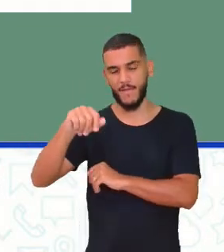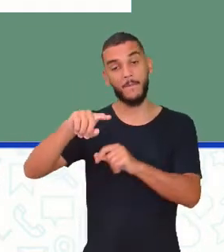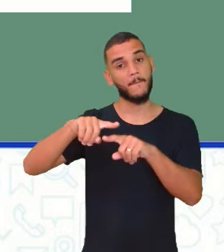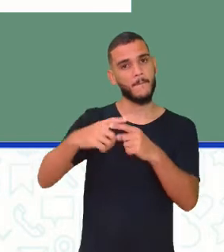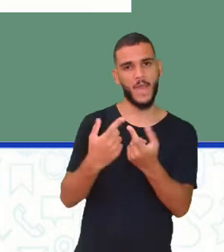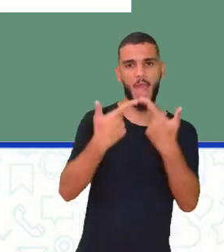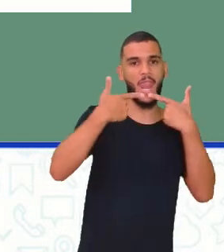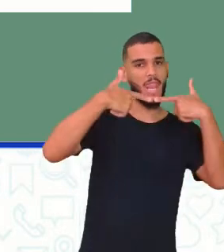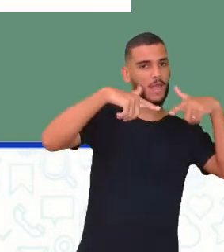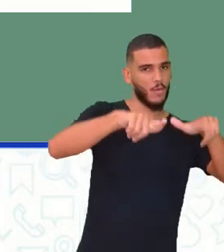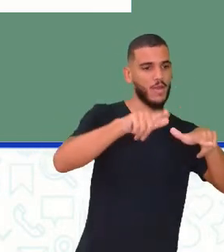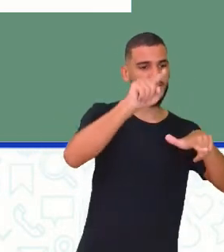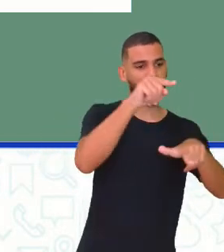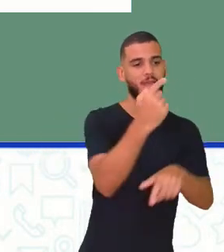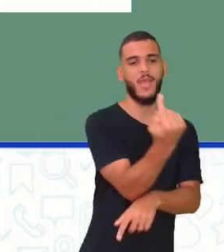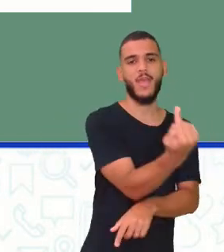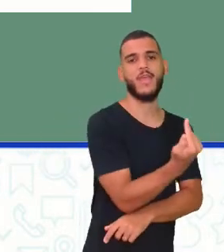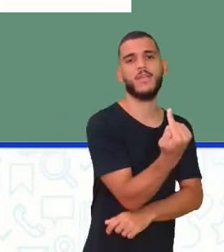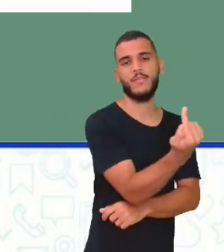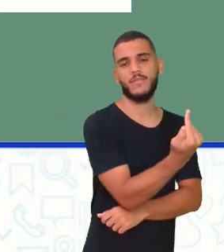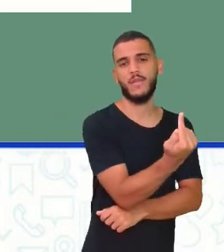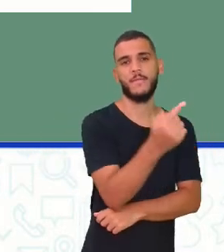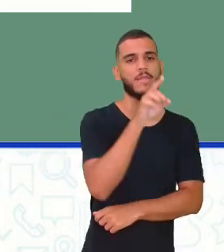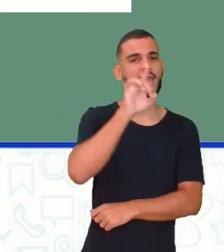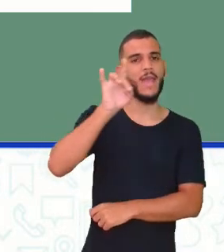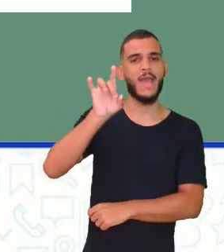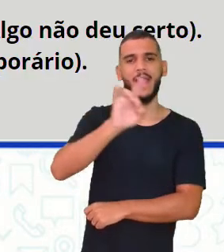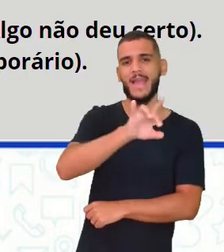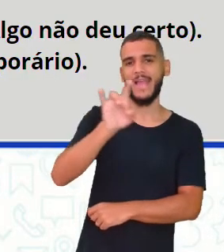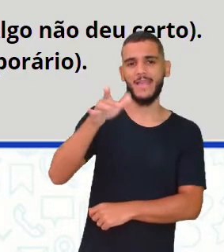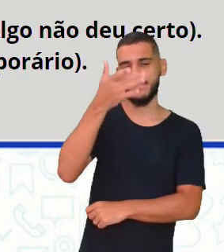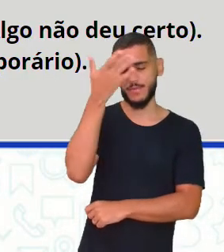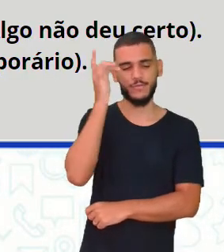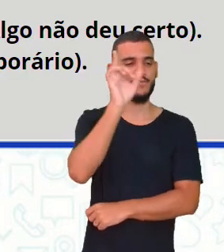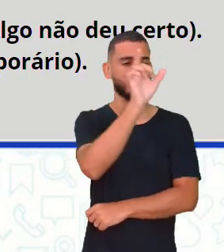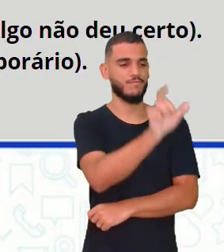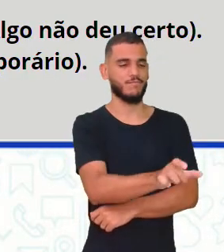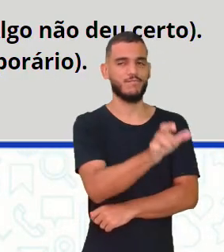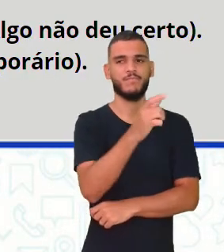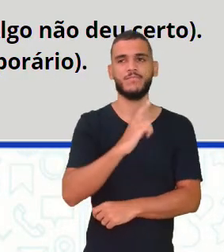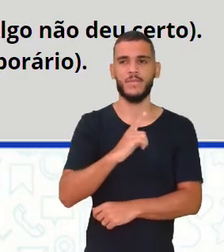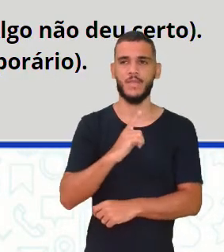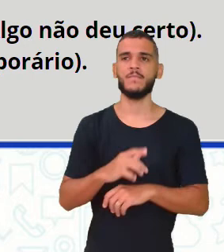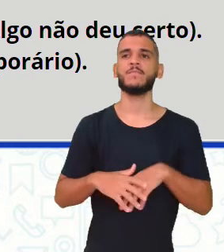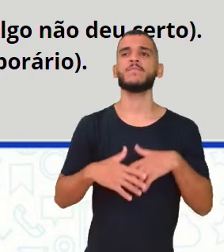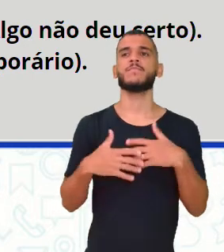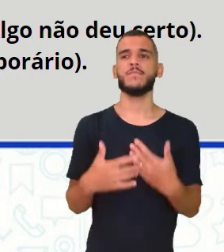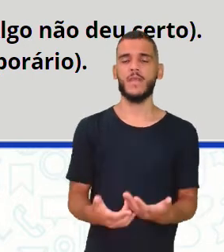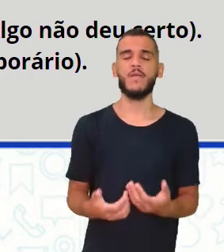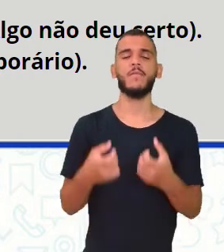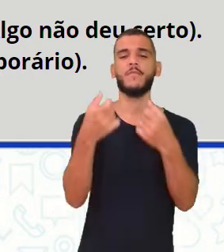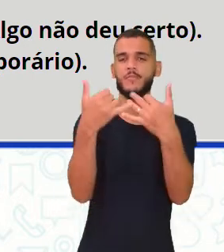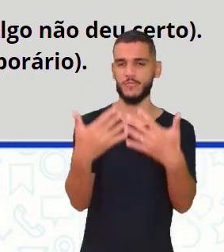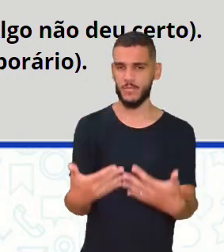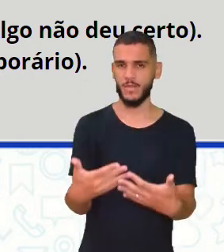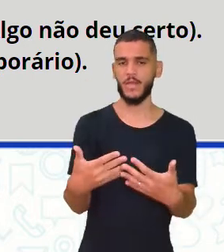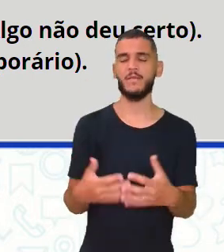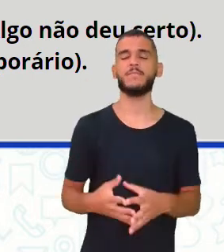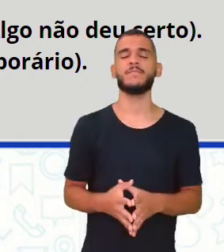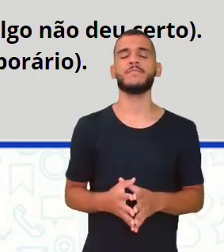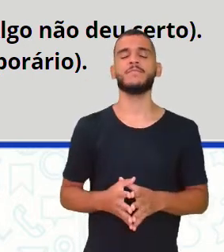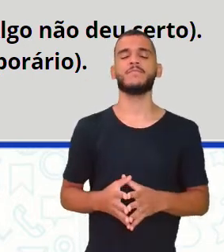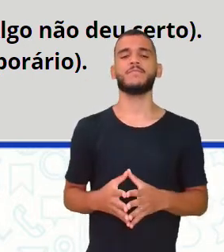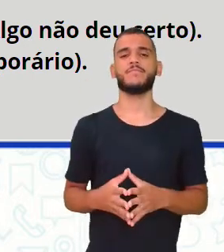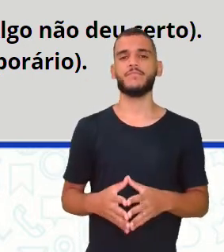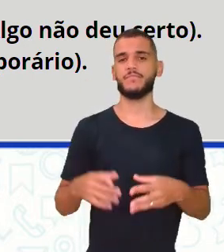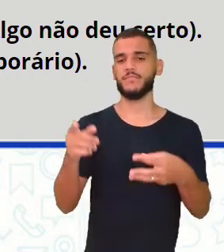individual, não é? Cada um tem a sua linguagem. classificação do neologismo. Nós